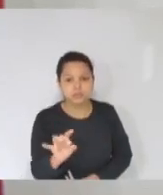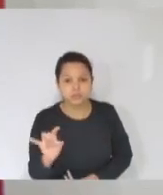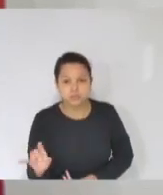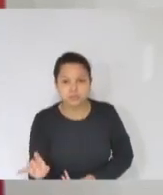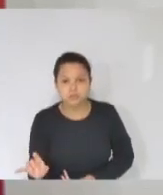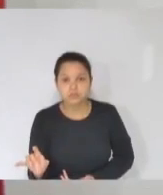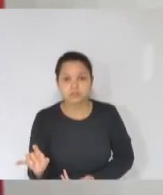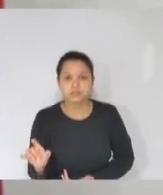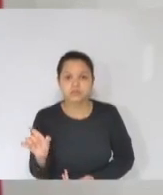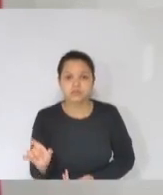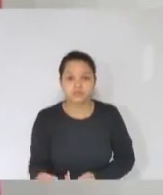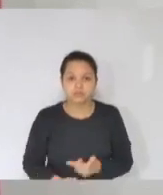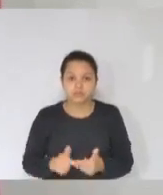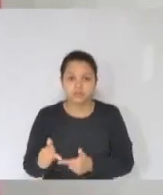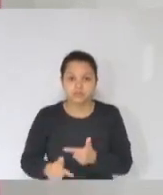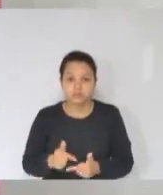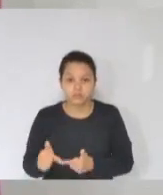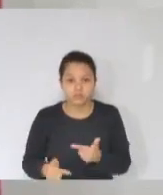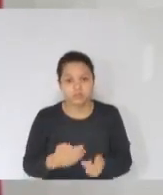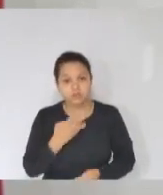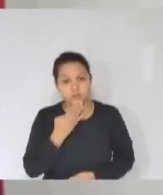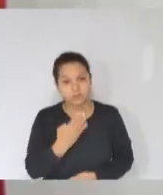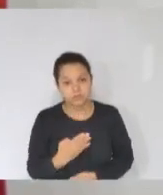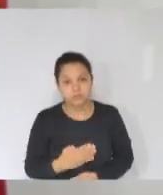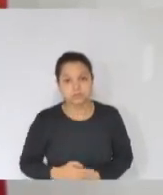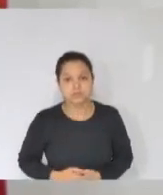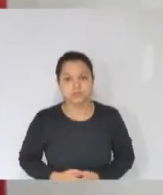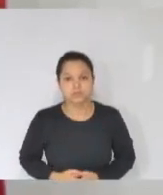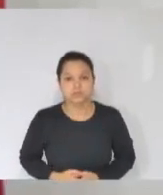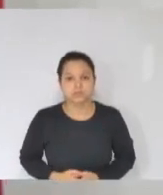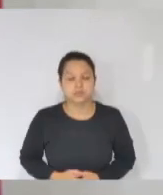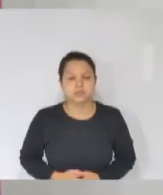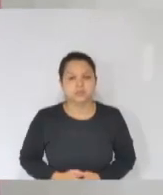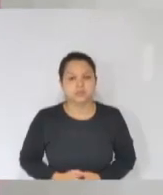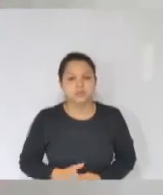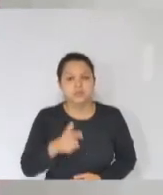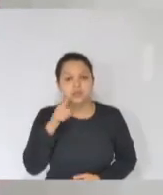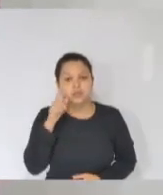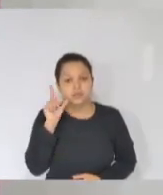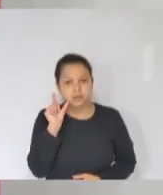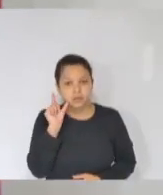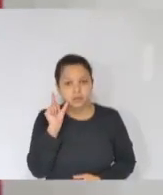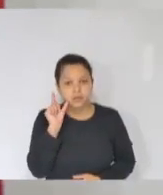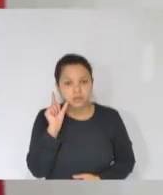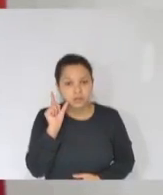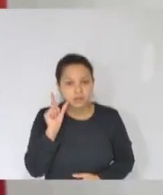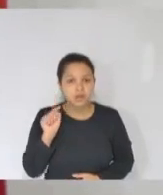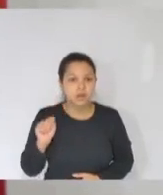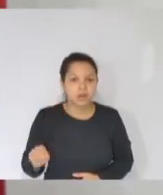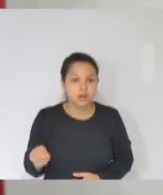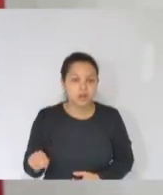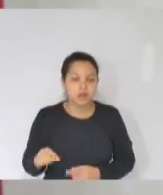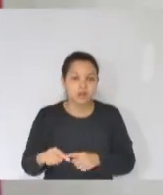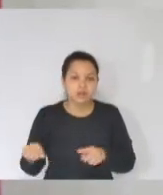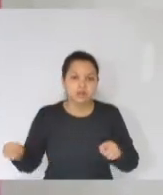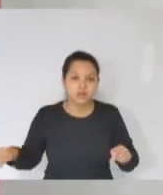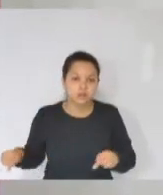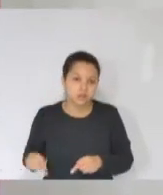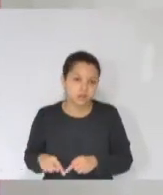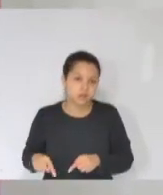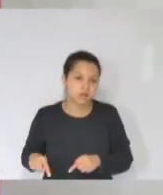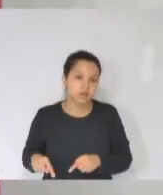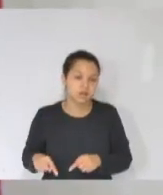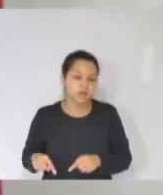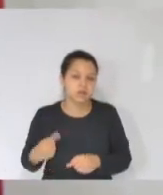que agora está pedindo nesse momento. Ontem mesmo, na terra do pai do Gere, do deputado Gere,